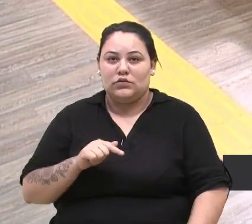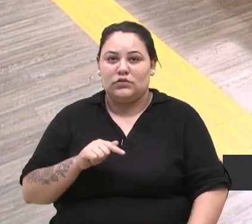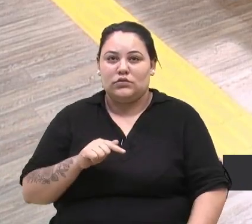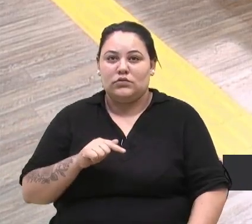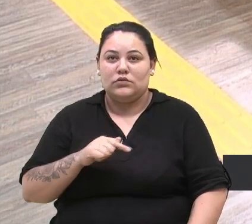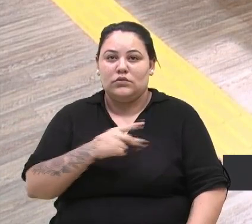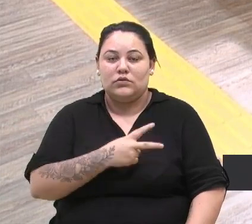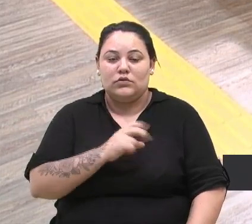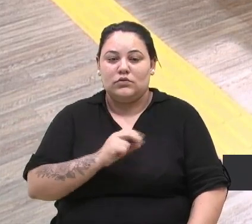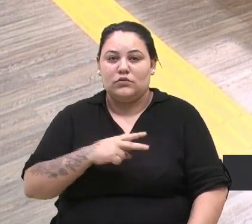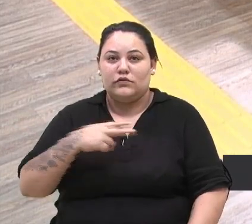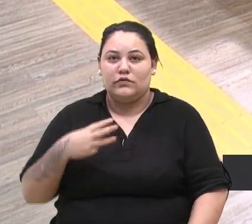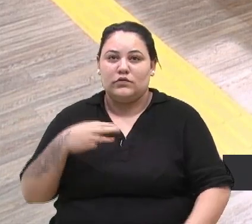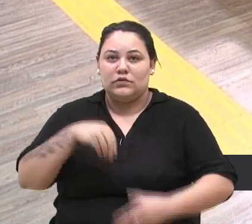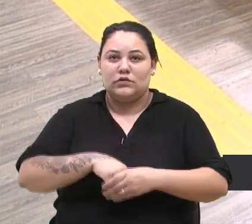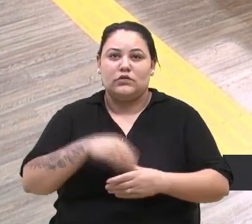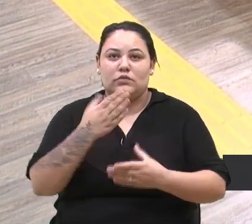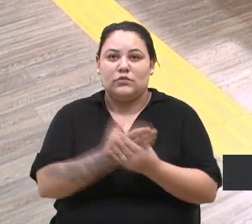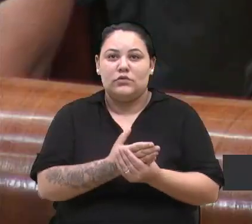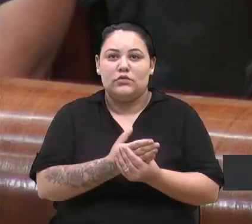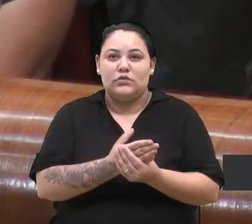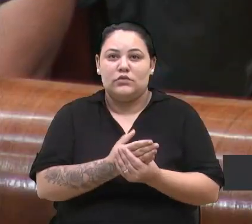207/2023, contido no processo número